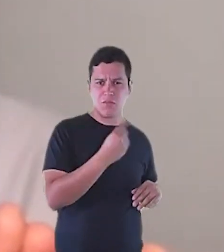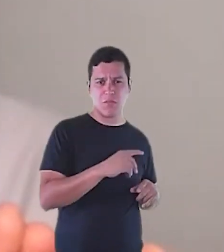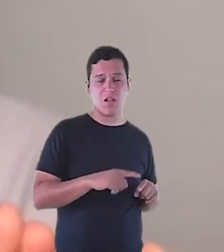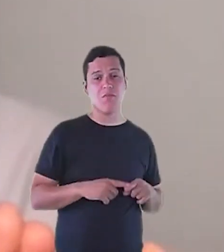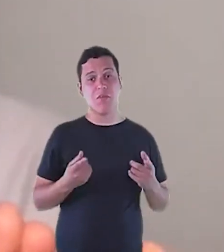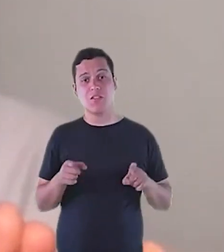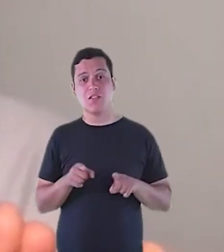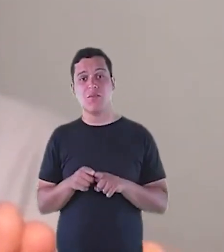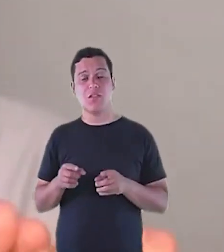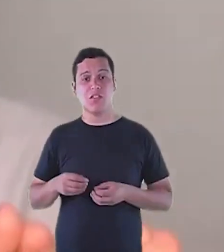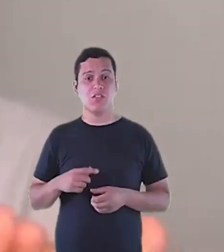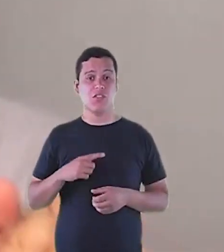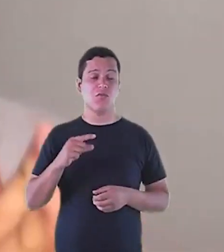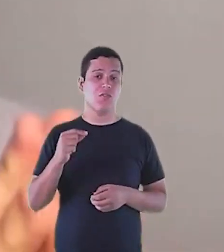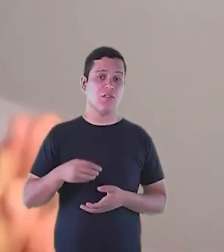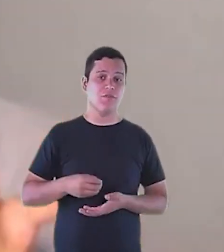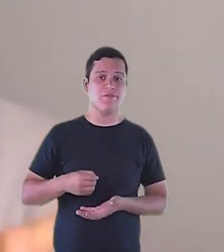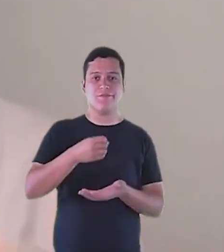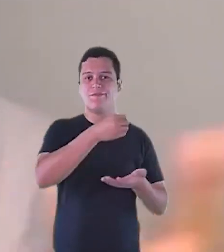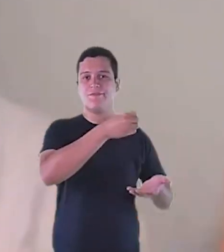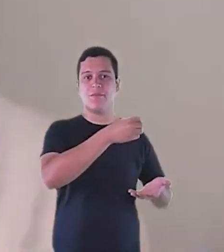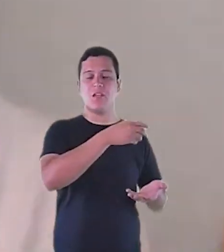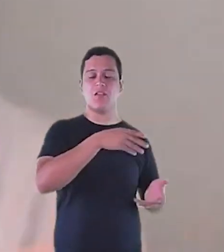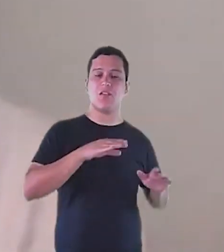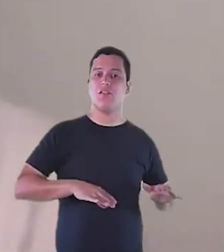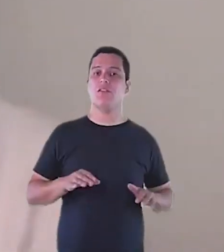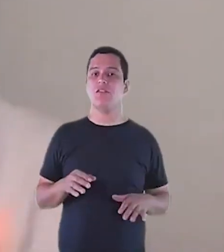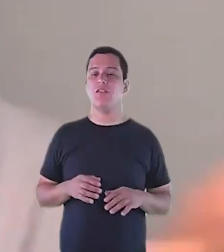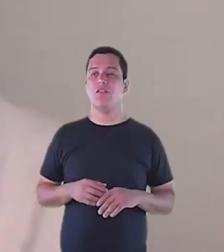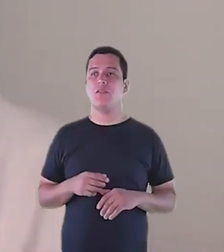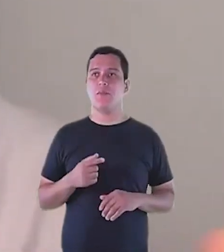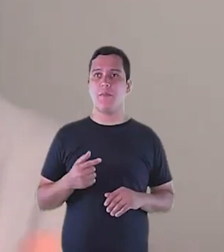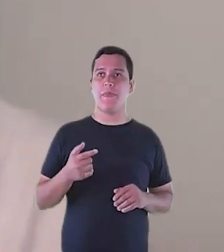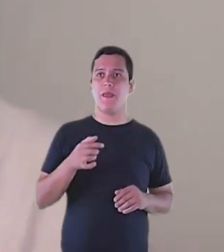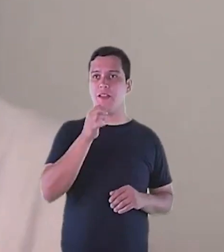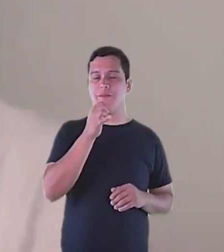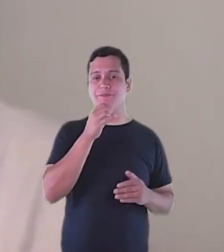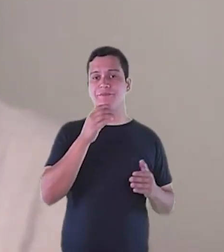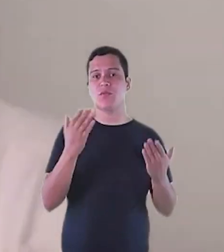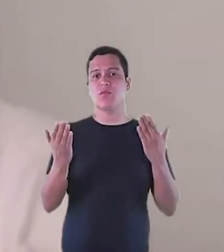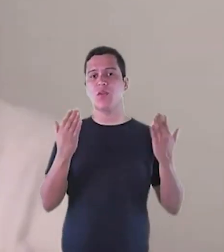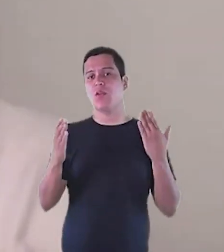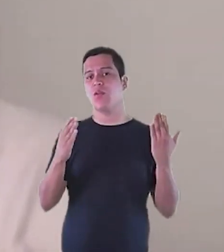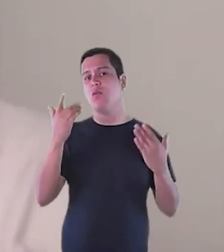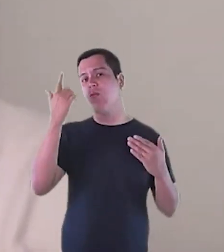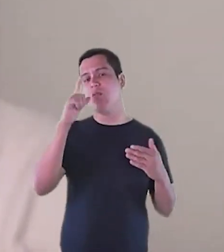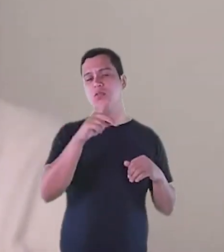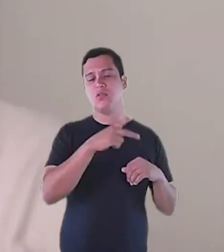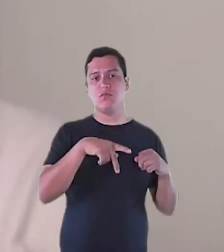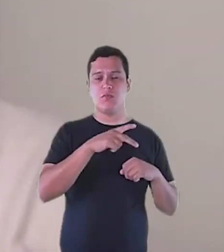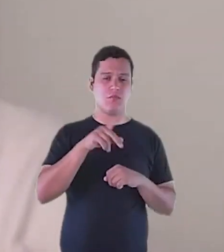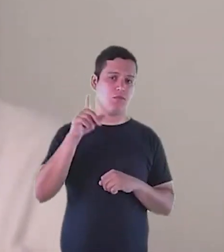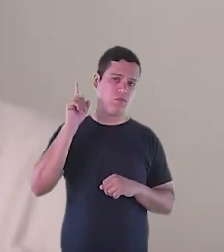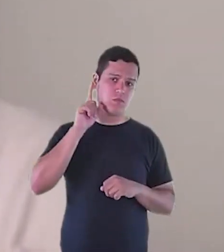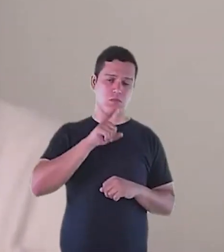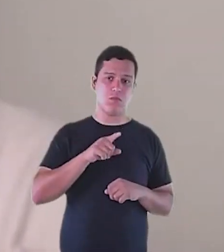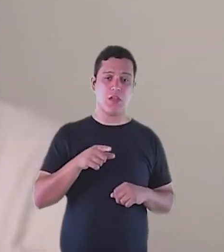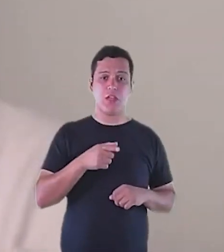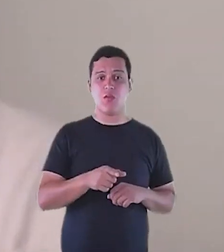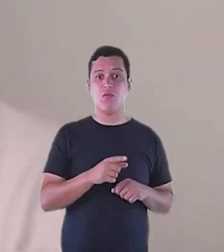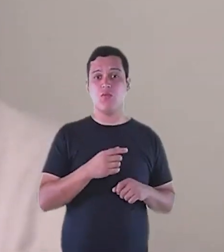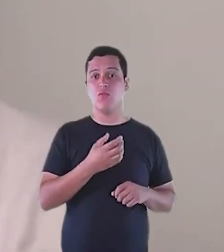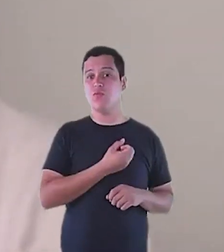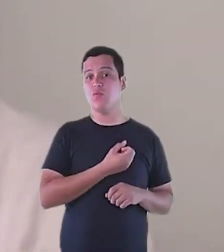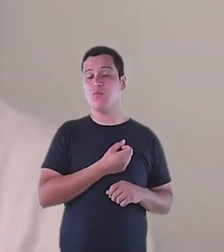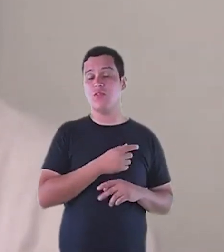alforria no escravismo brasileiro é muito, muito superior ao do sul dos Estados Unidos, do Caribe. E isso explica por que o Brasil